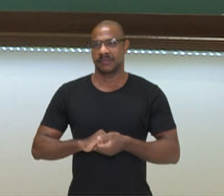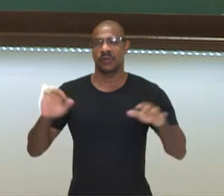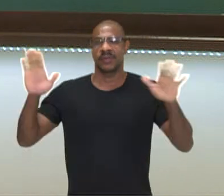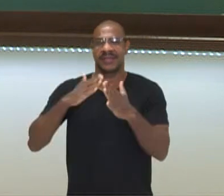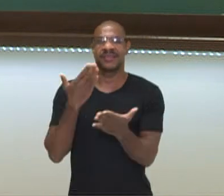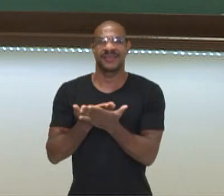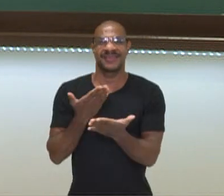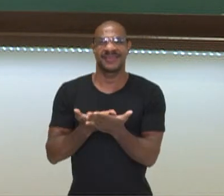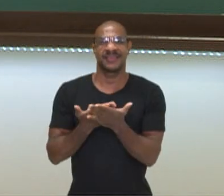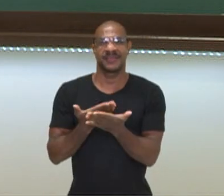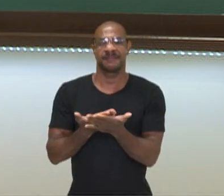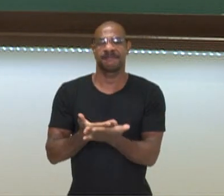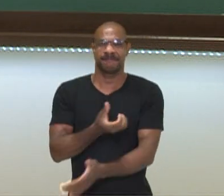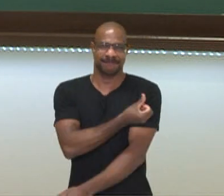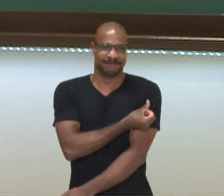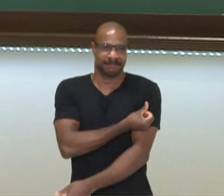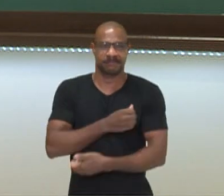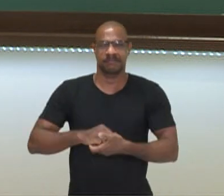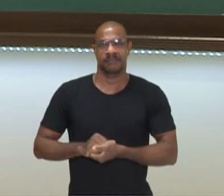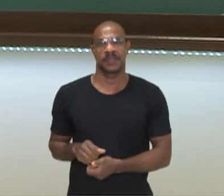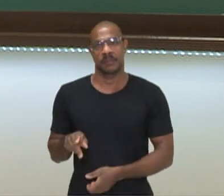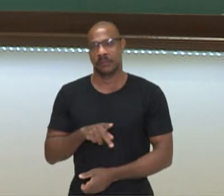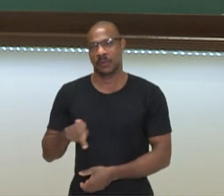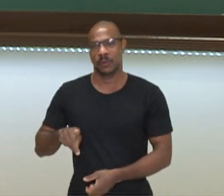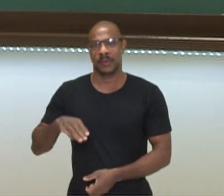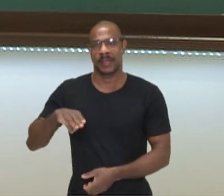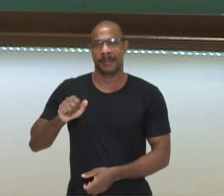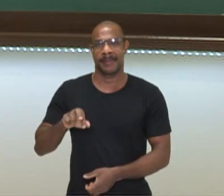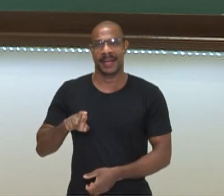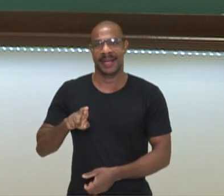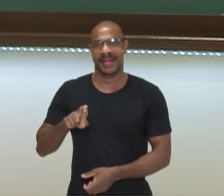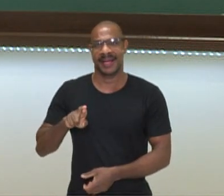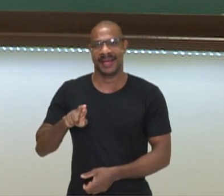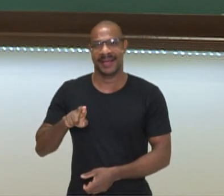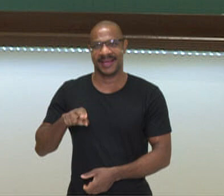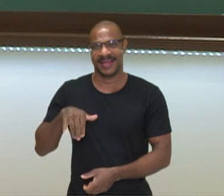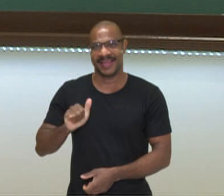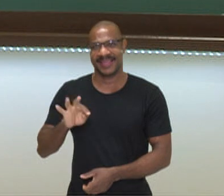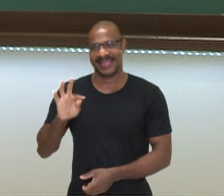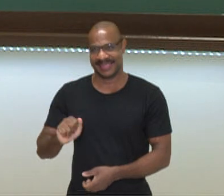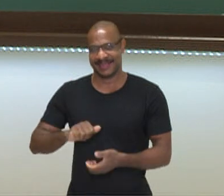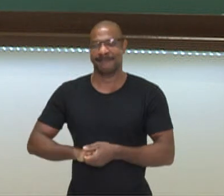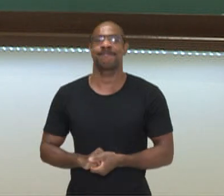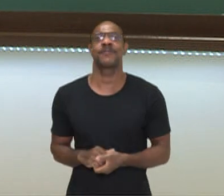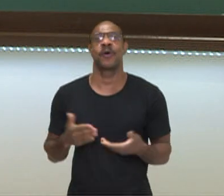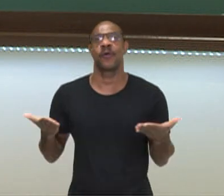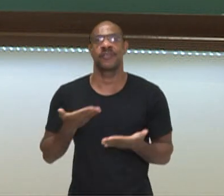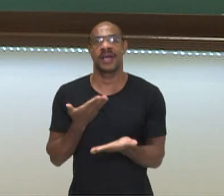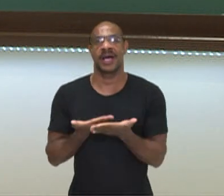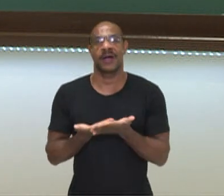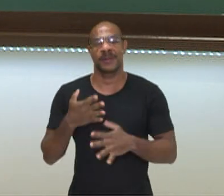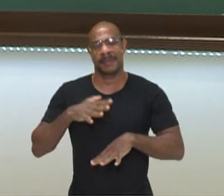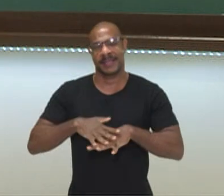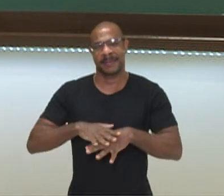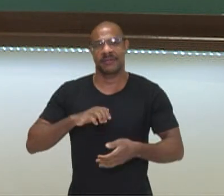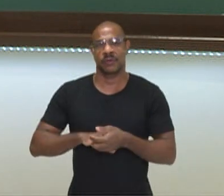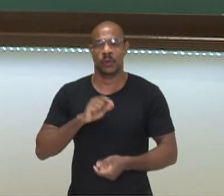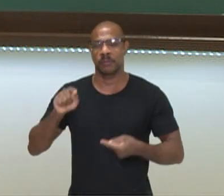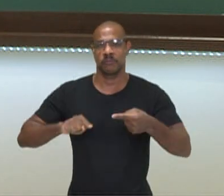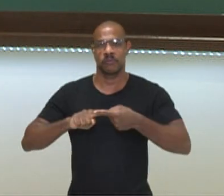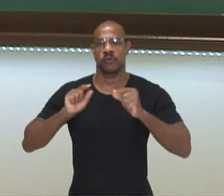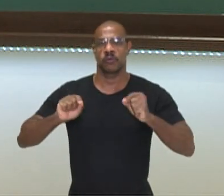Olá, estudantes do sexto ano, tudo bem? Sou a professora Marita e a gente está aqui para uma aula de matemática. Qual vai ser o nosso